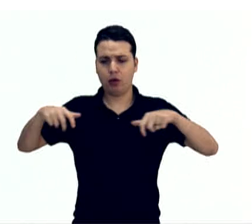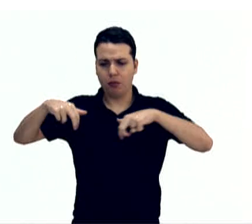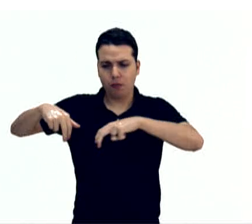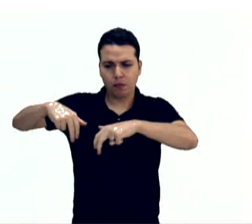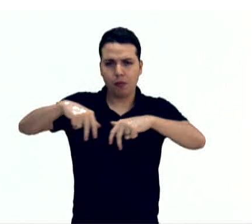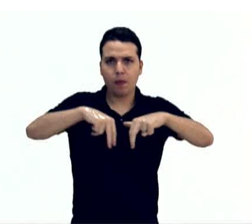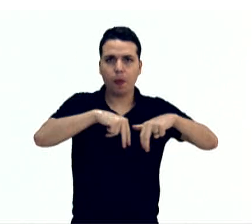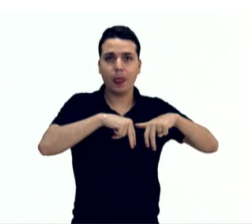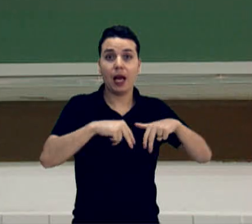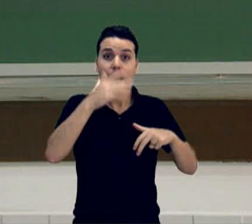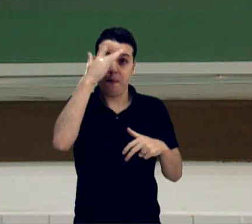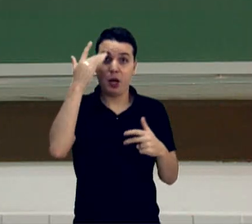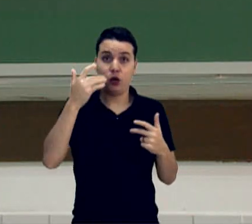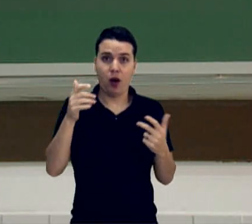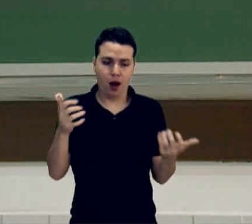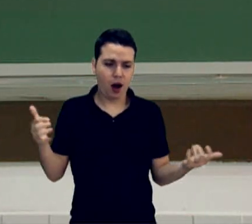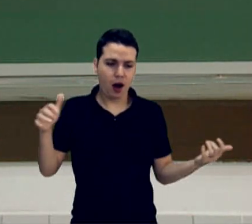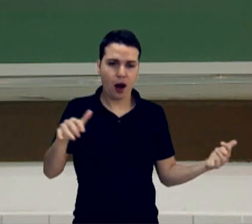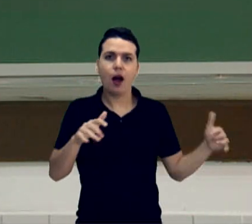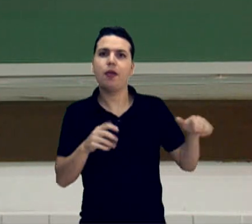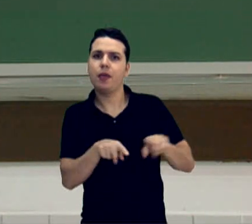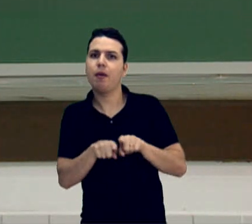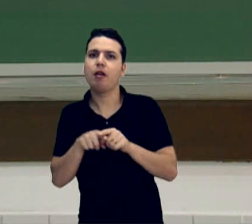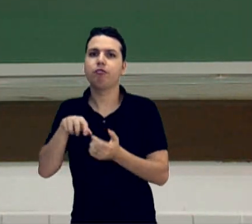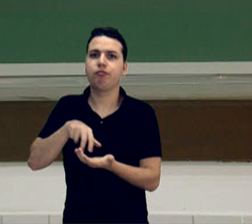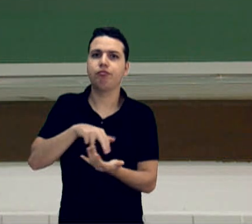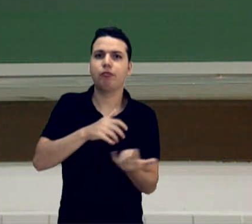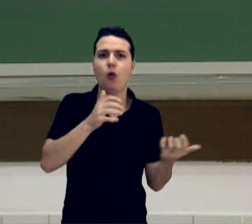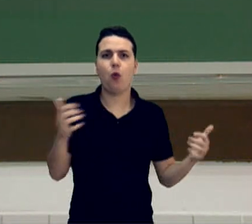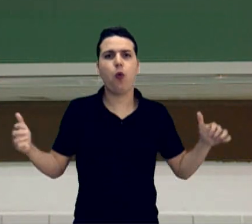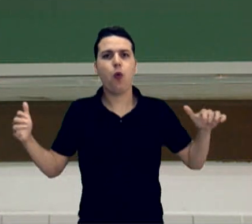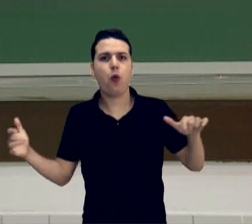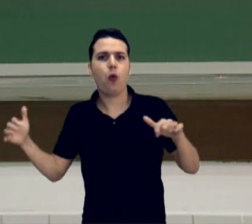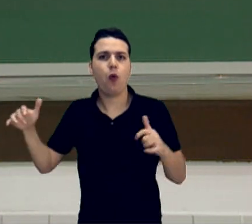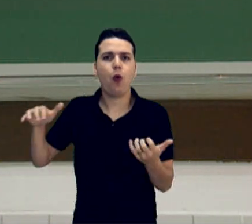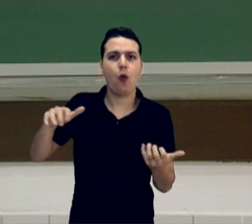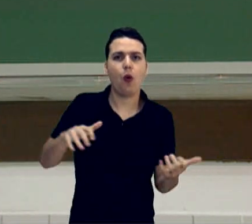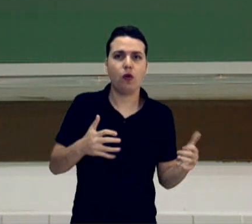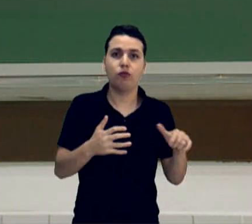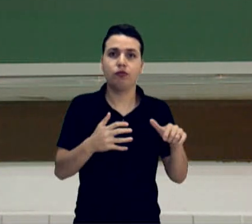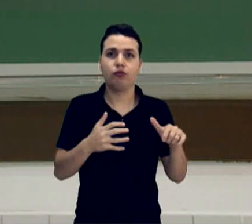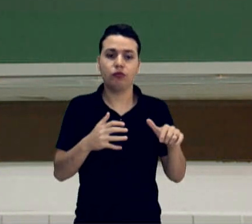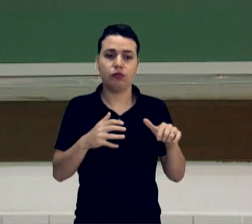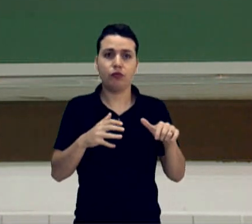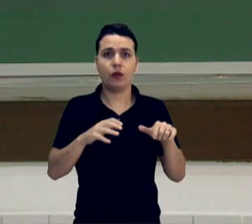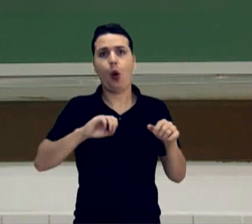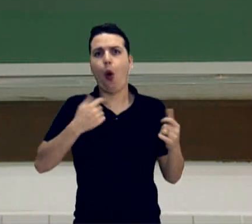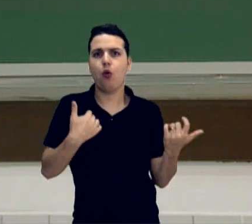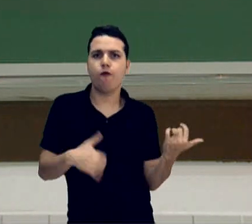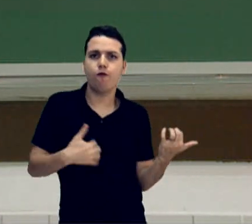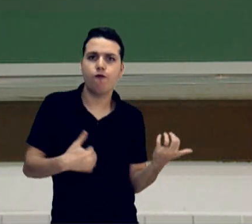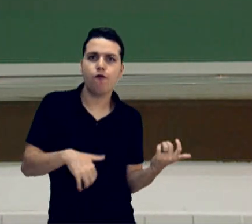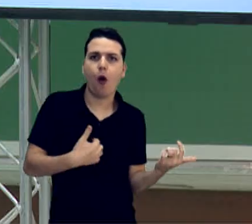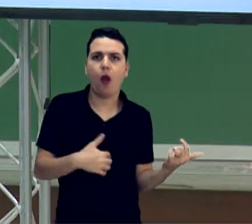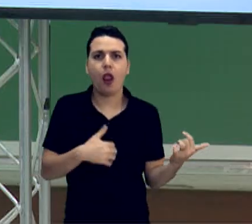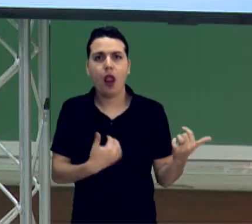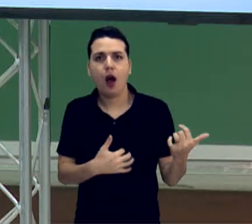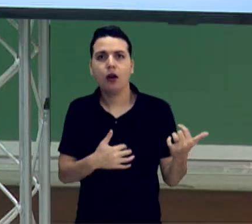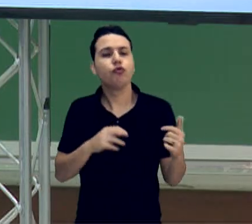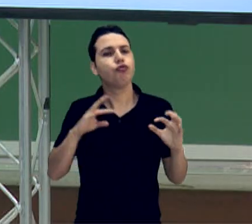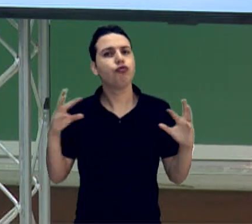está tocando também está dançando, né? Seja na gaita, seja no violão. Então, todos participam dessa alegria,